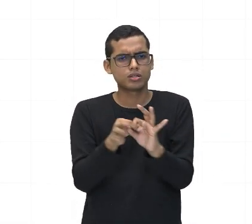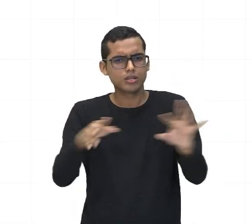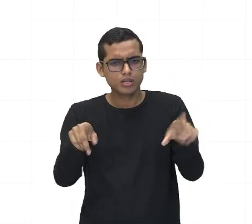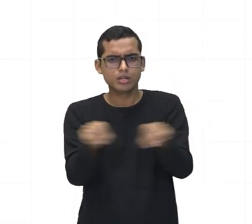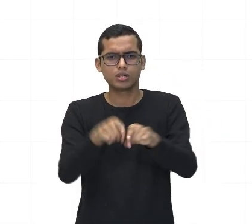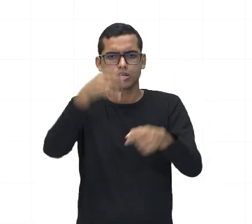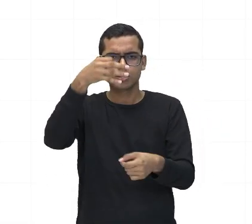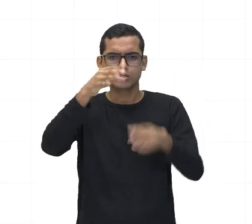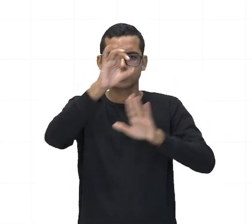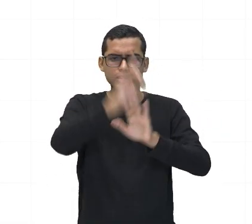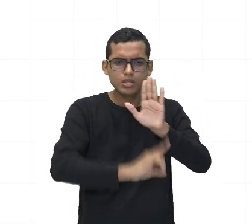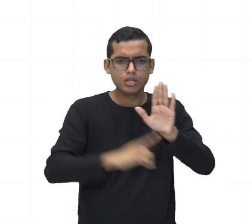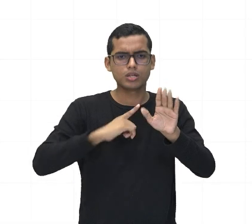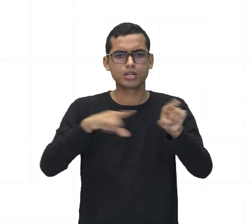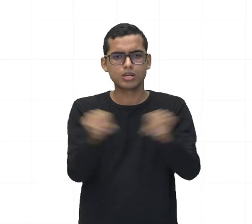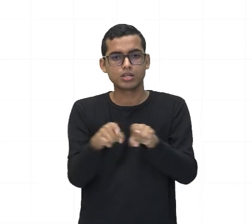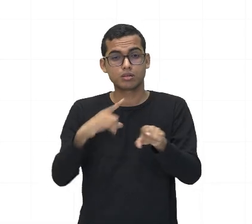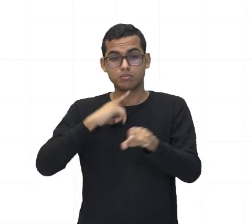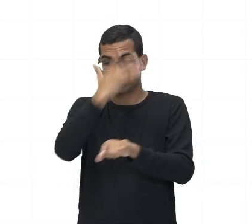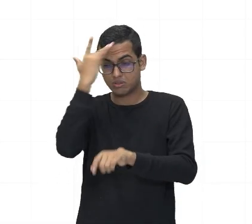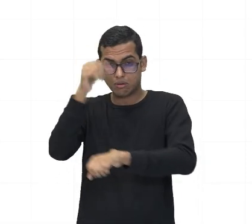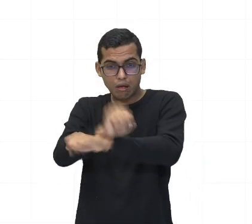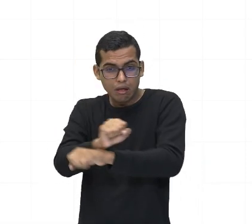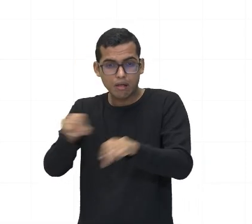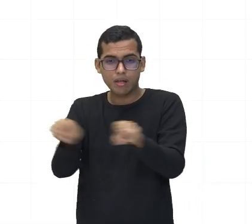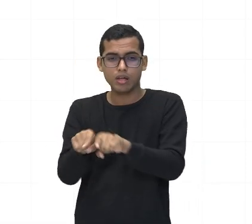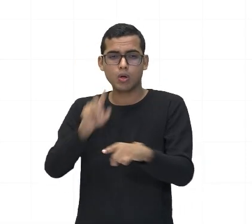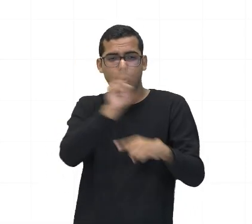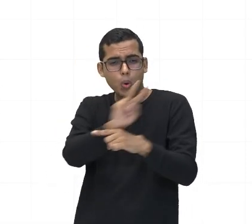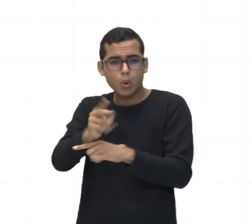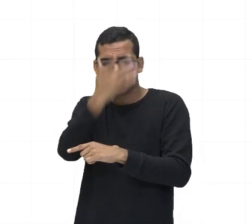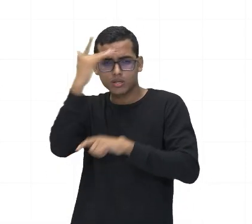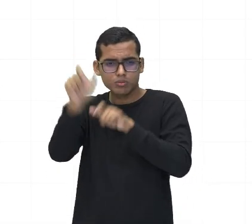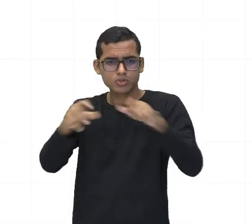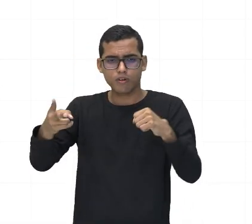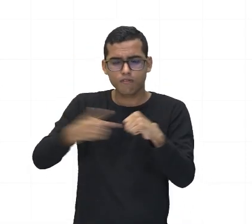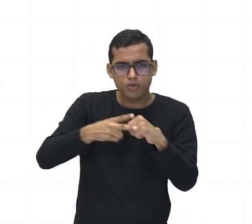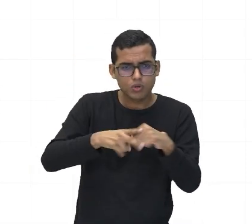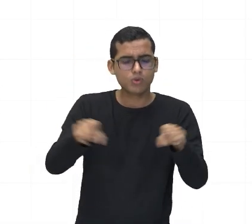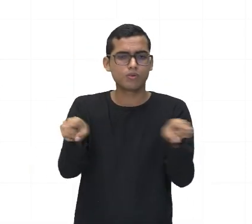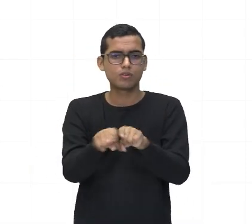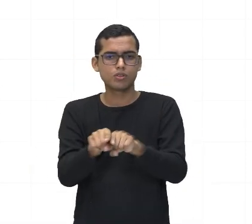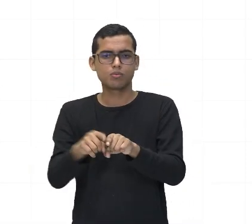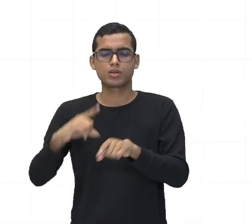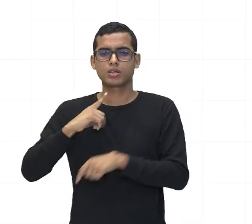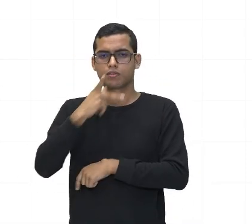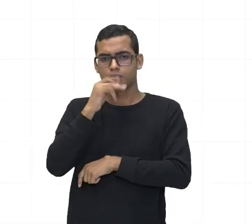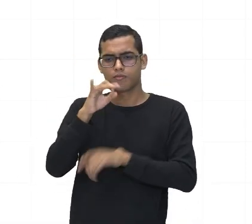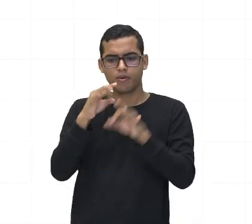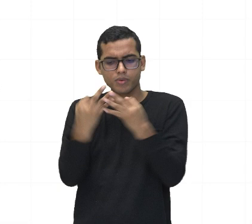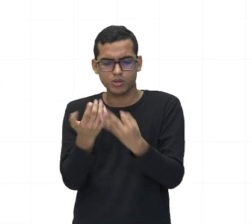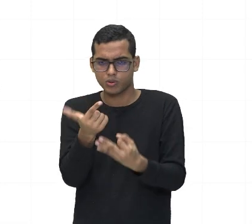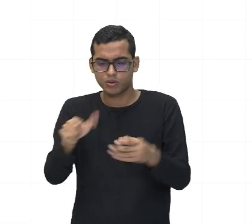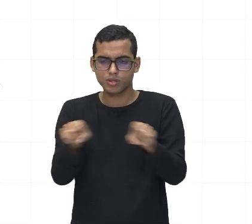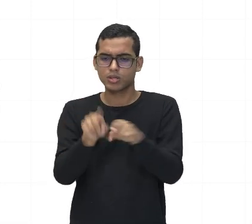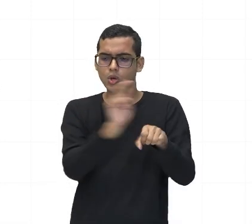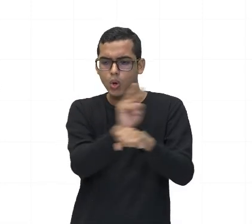faz presente junto aos abandonados e perdidos. Por fim, eu quero concluir a aula com